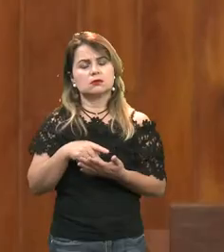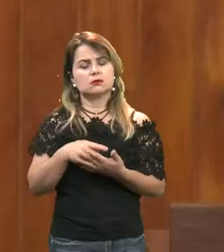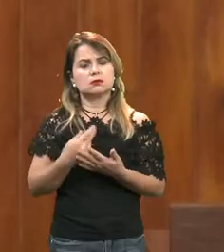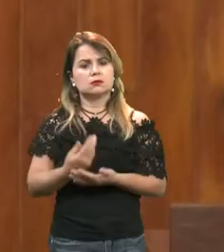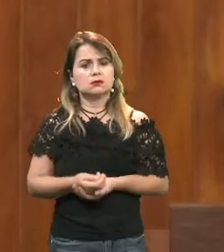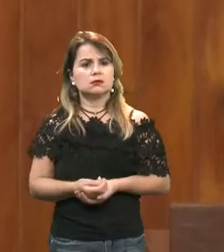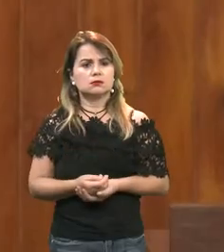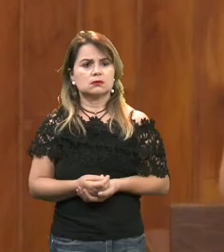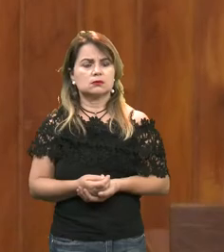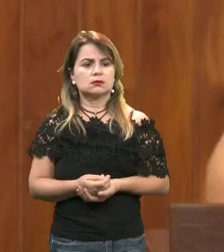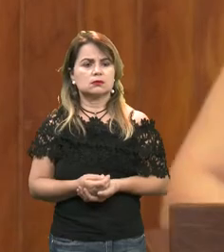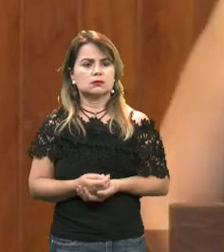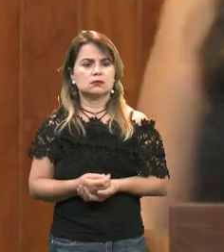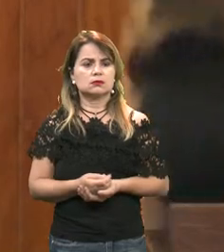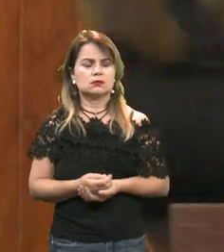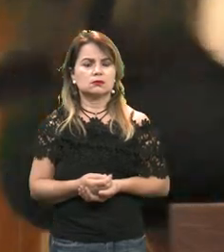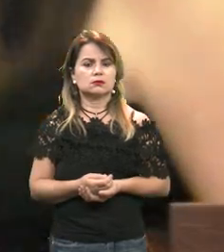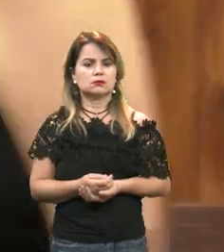esclarecido.